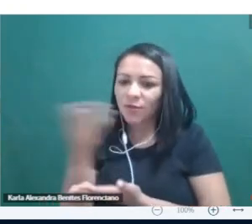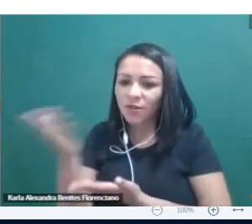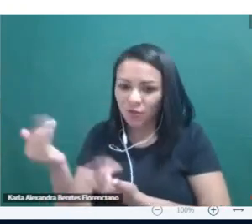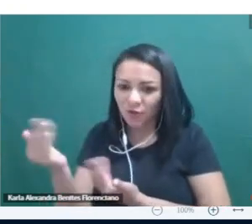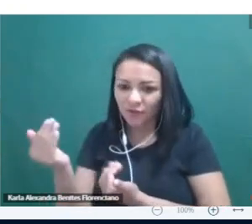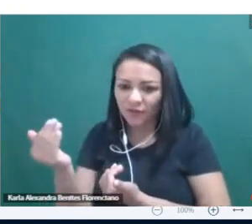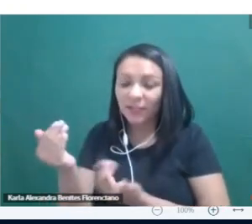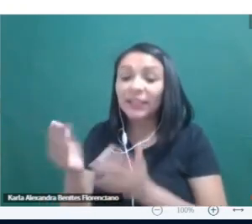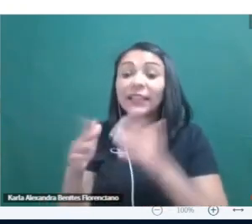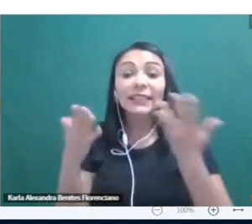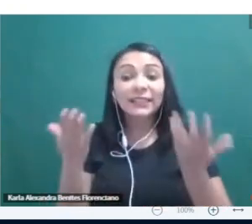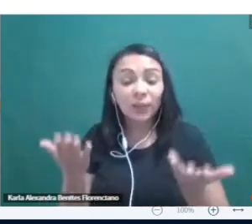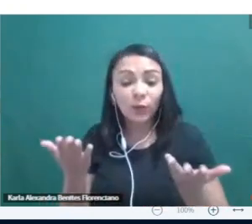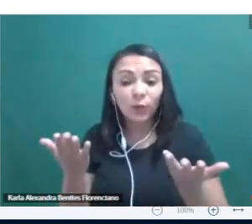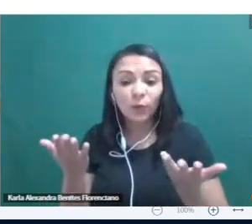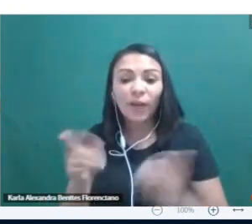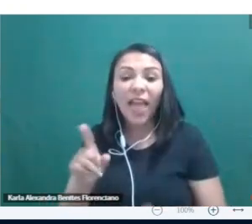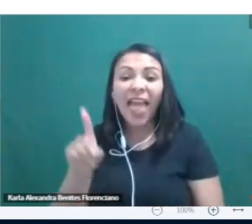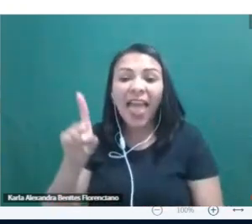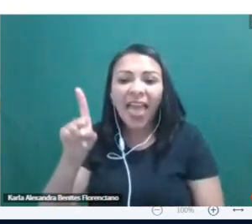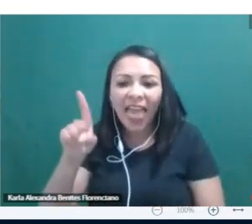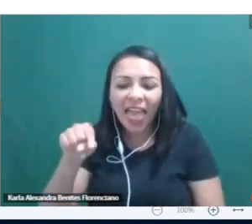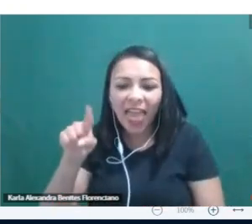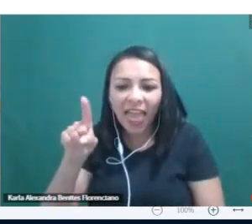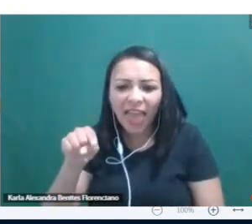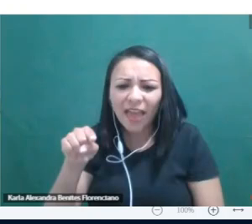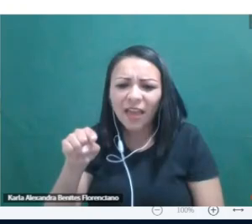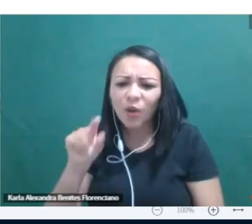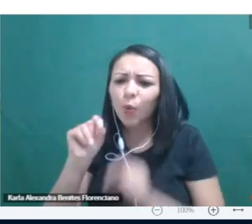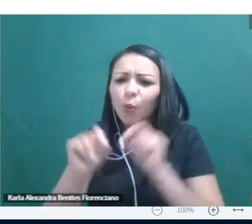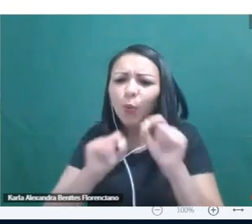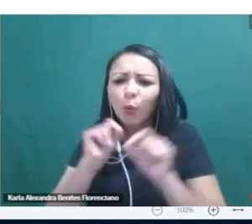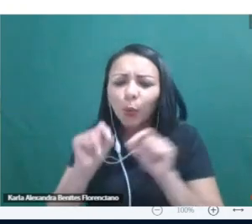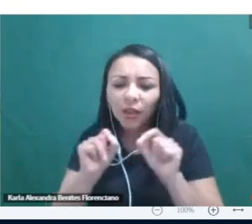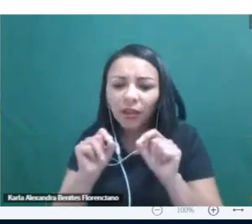Então, o que está